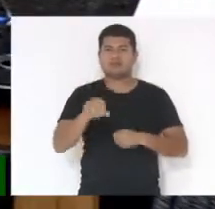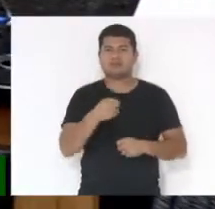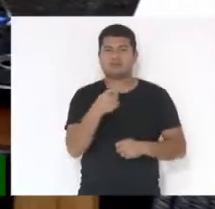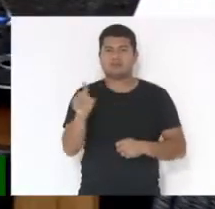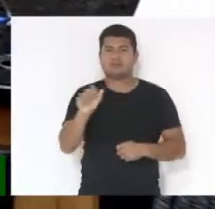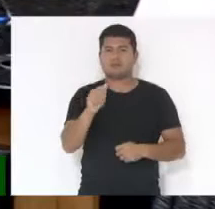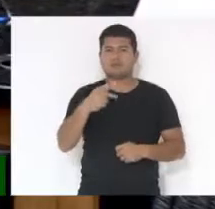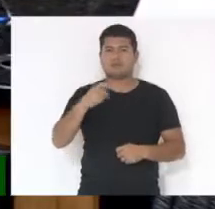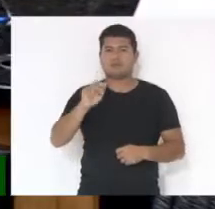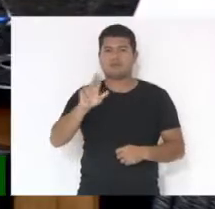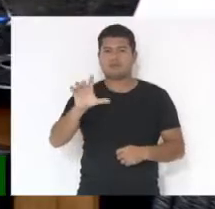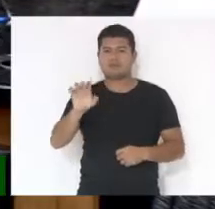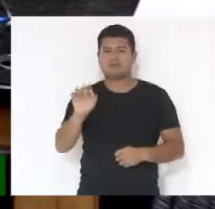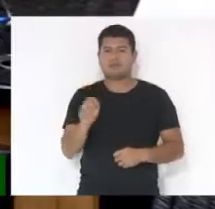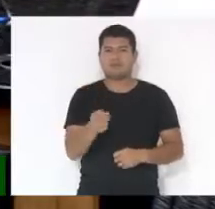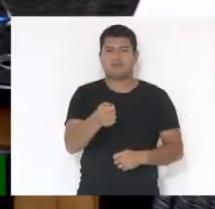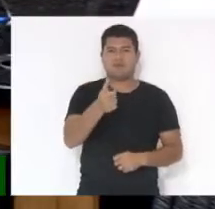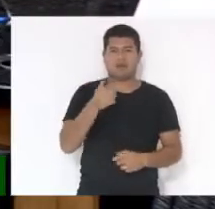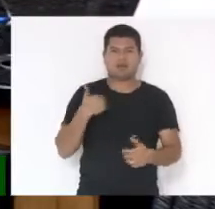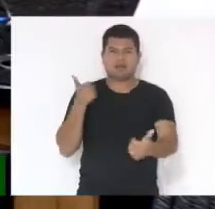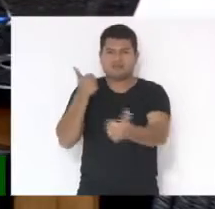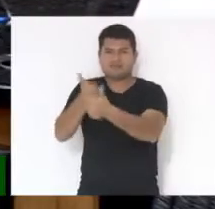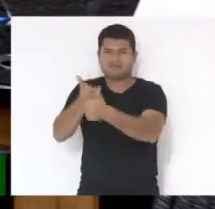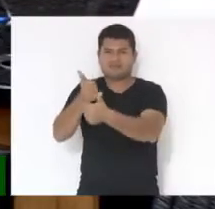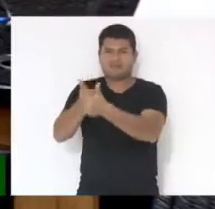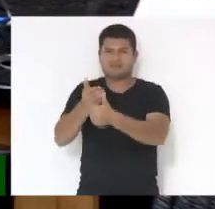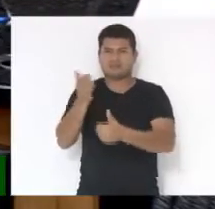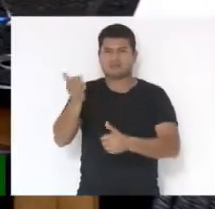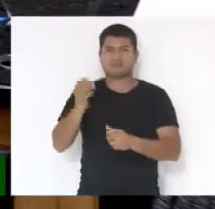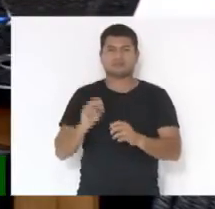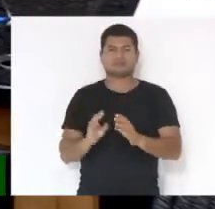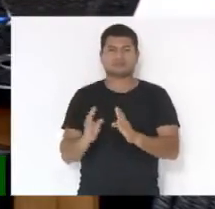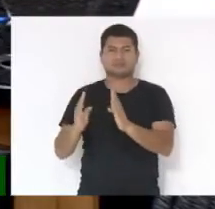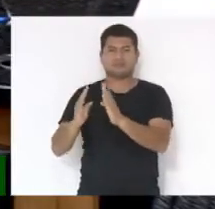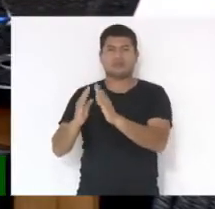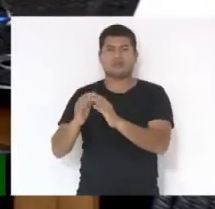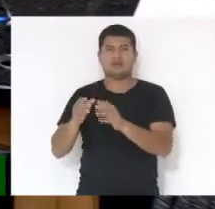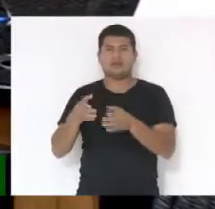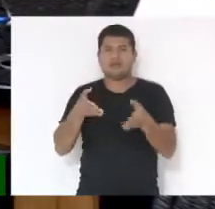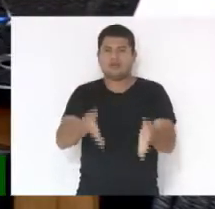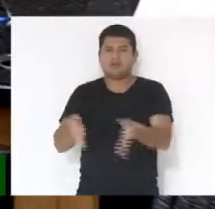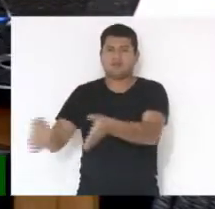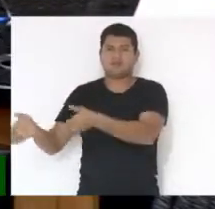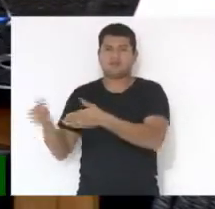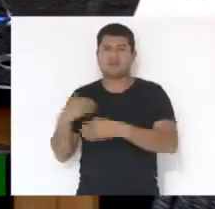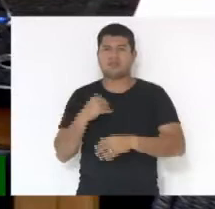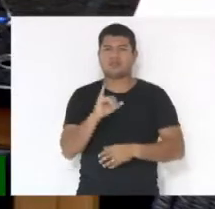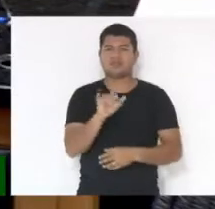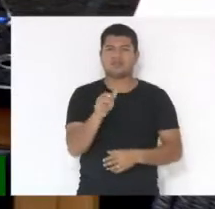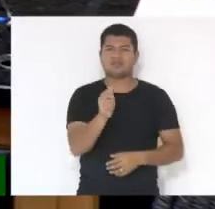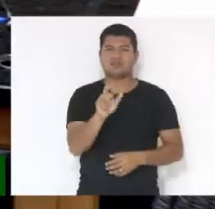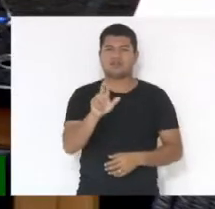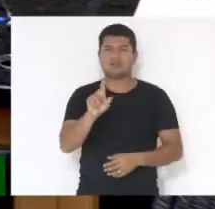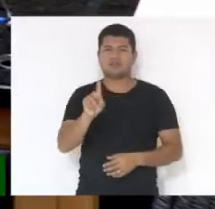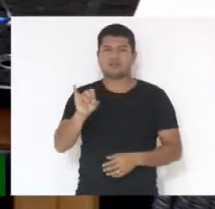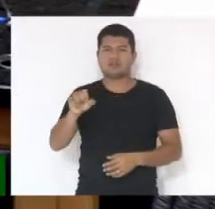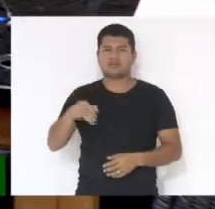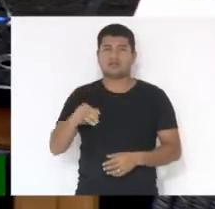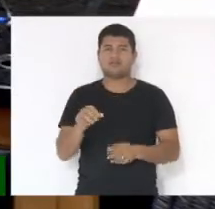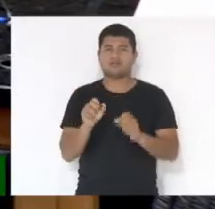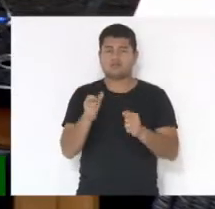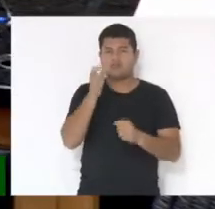frente ao cemitério Jardim da Paz, a gente já acompanhou pela imprensa que poderia ser um IGP.